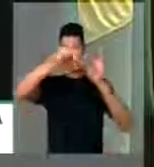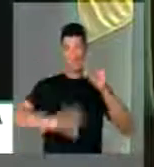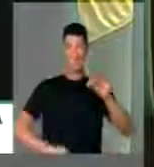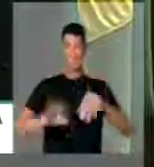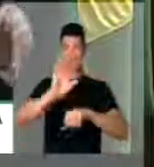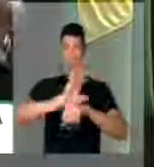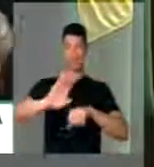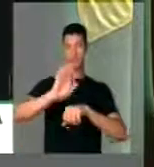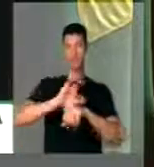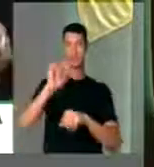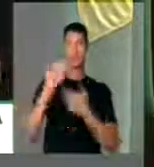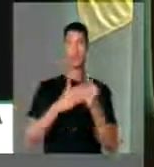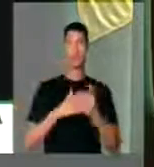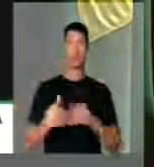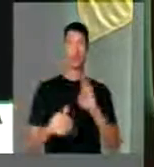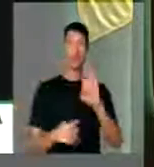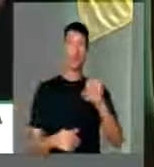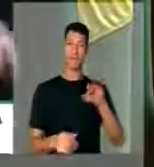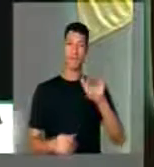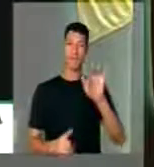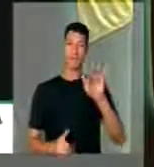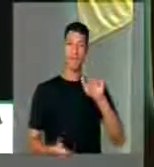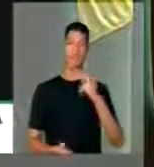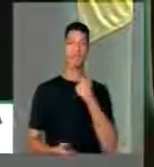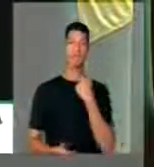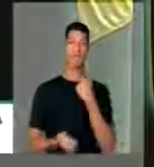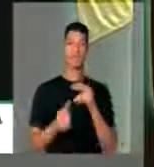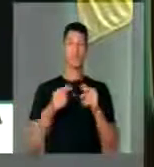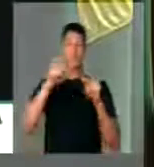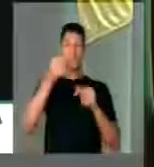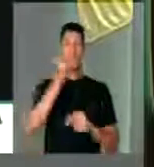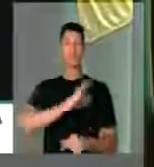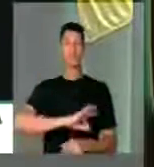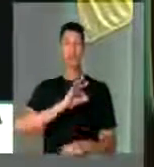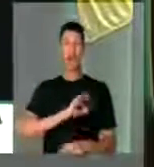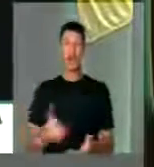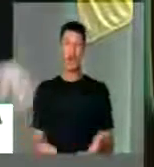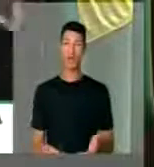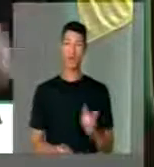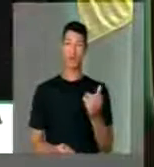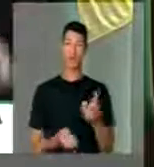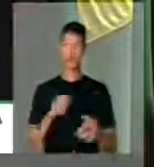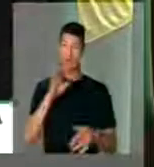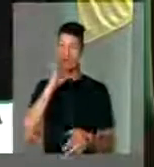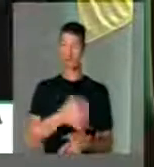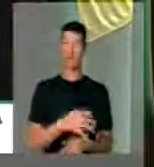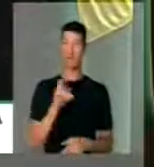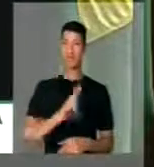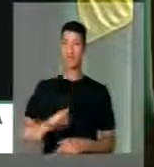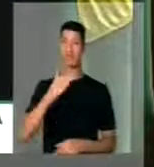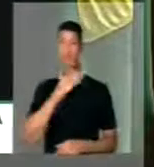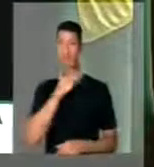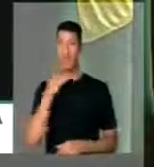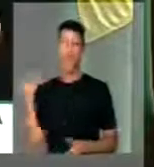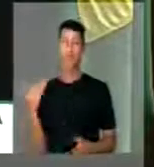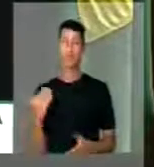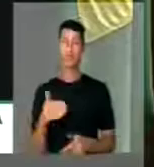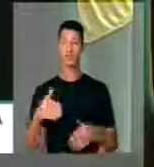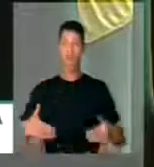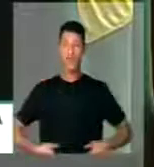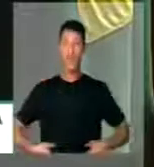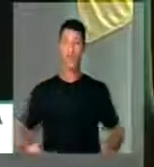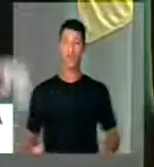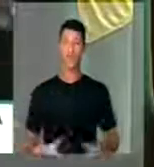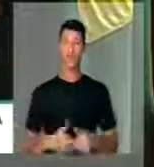princípio da Constituição, que qualquer benefício nesse país não pode ser inferior a um salário mínimo. Quer condenar as viúvas a morrer de